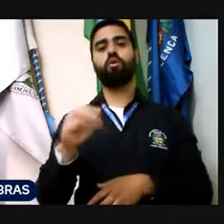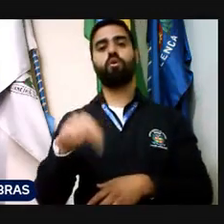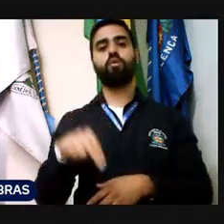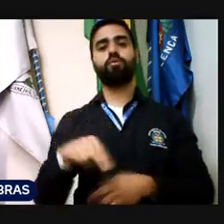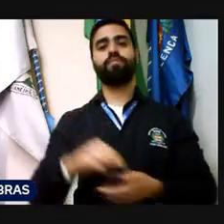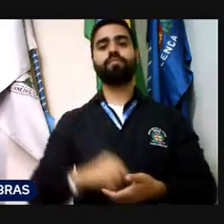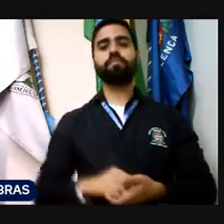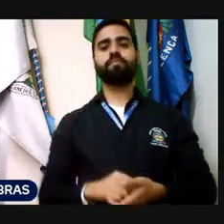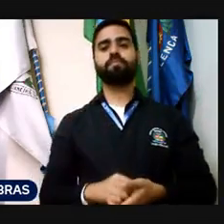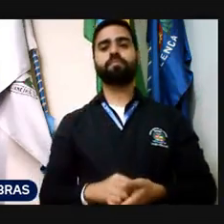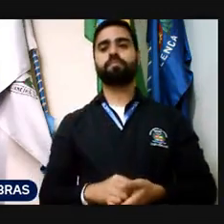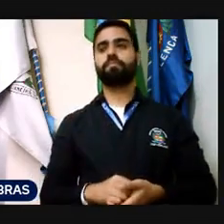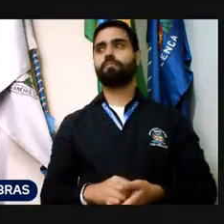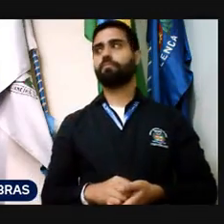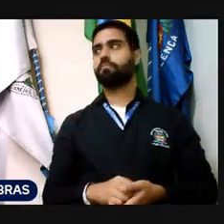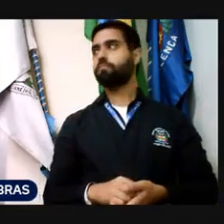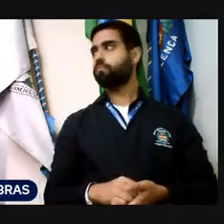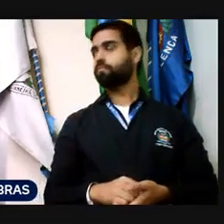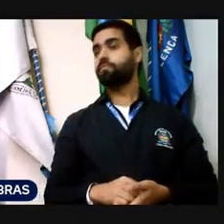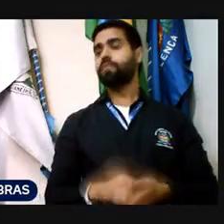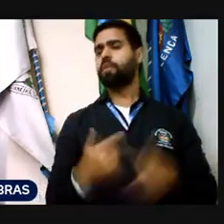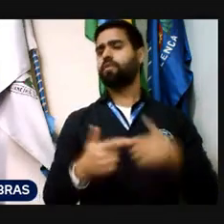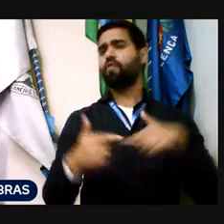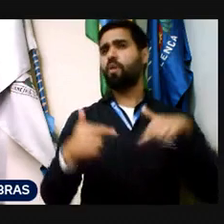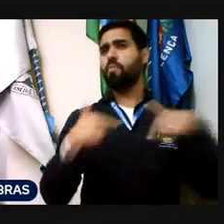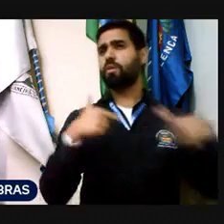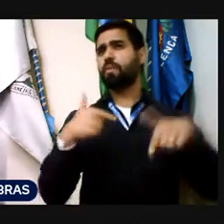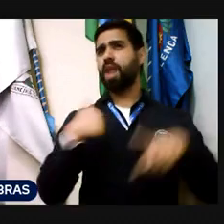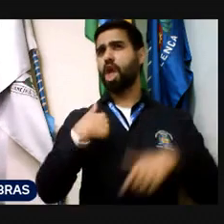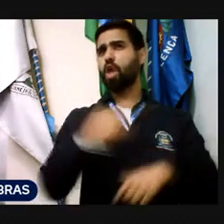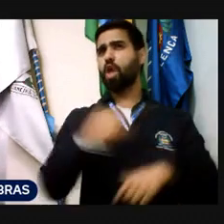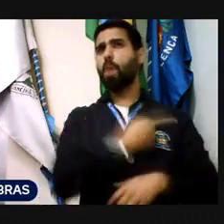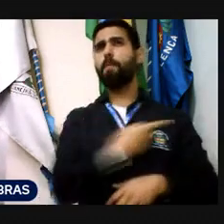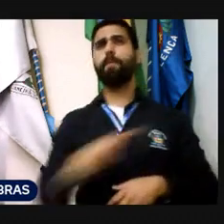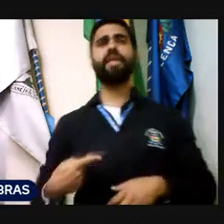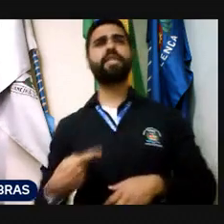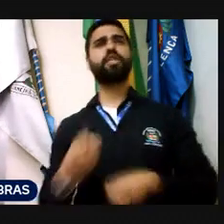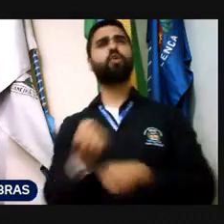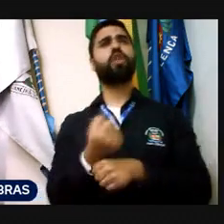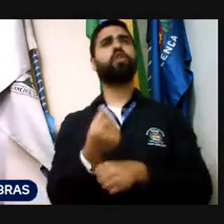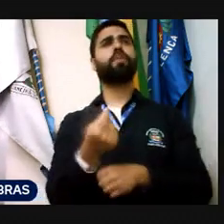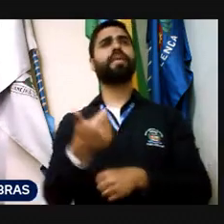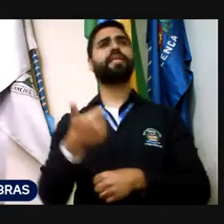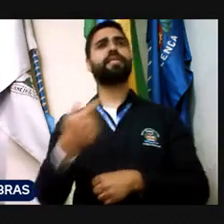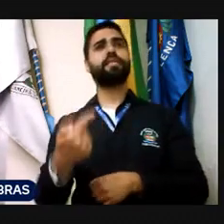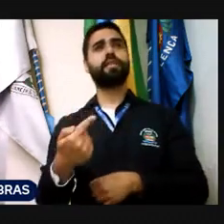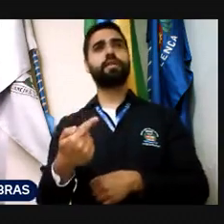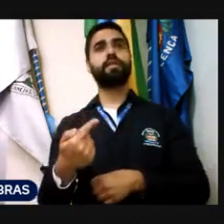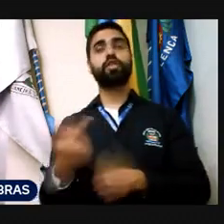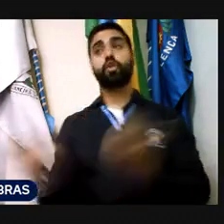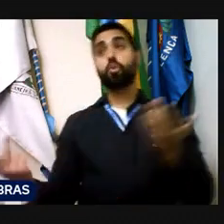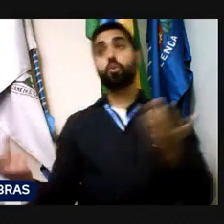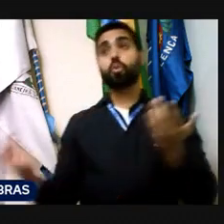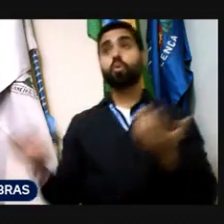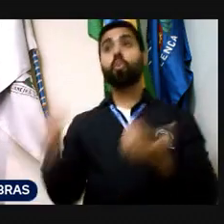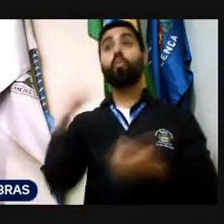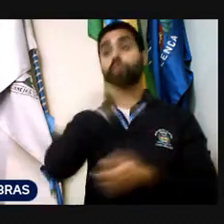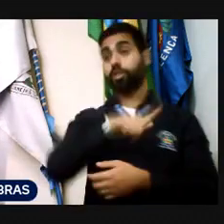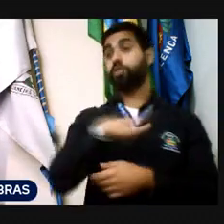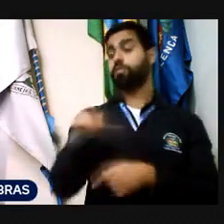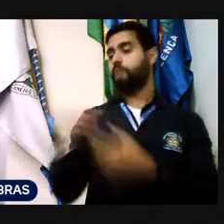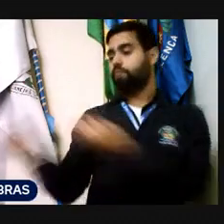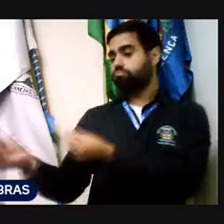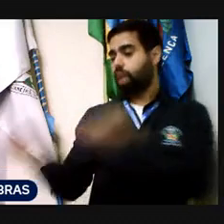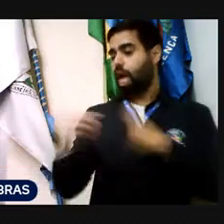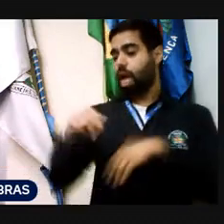que esse PROCON foi uma luta muito grande quando eu, então, presidente, em 2017, conseguimos trazer esse PROCON aqui